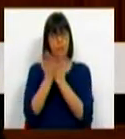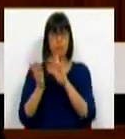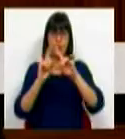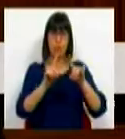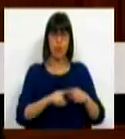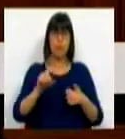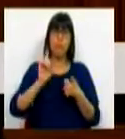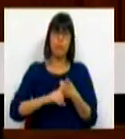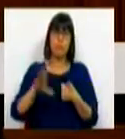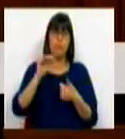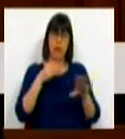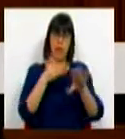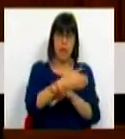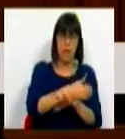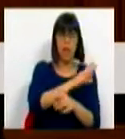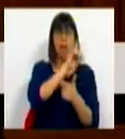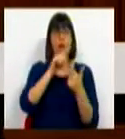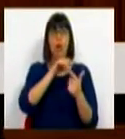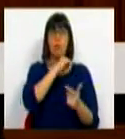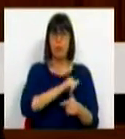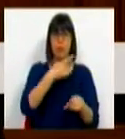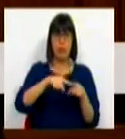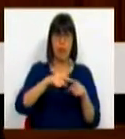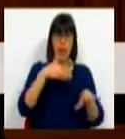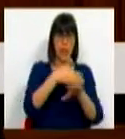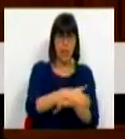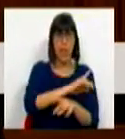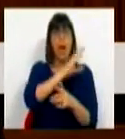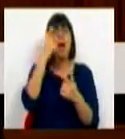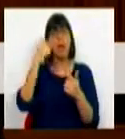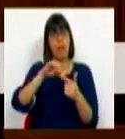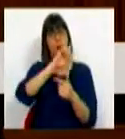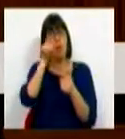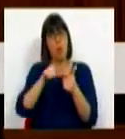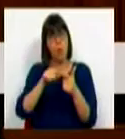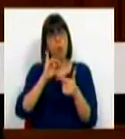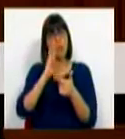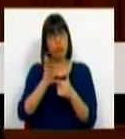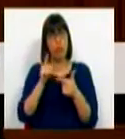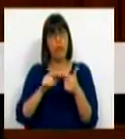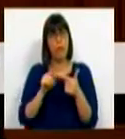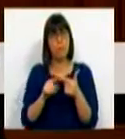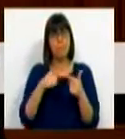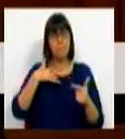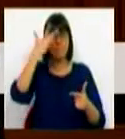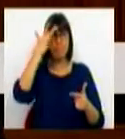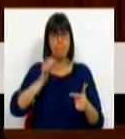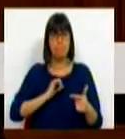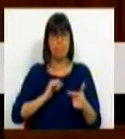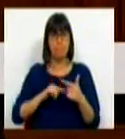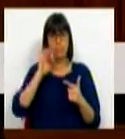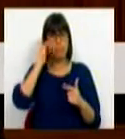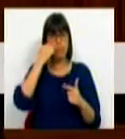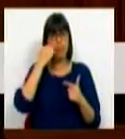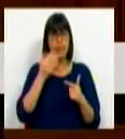vertentes. Tem uma vertente, digamos, mais direta, de concessão de crédito direto, mas também tem esta vertente, e que, na minha opinião, é aquela que